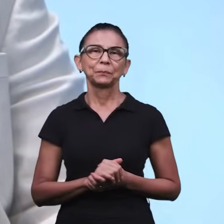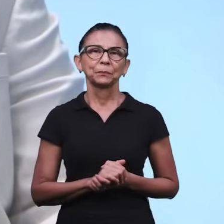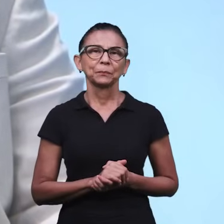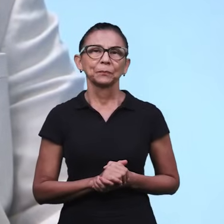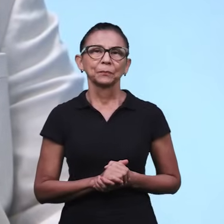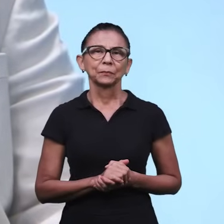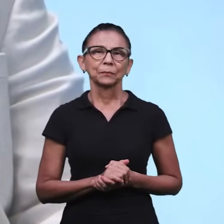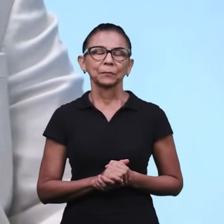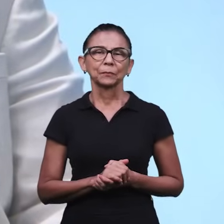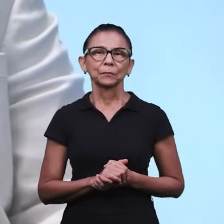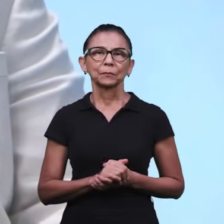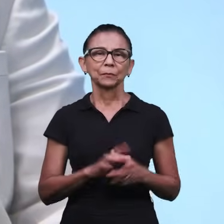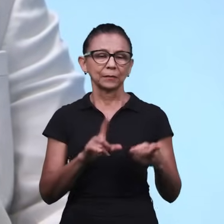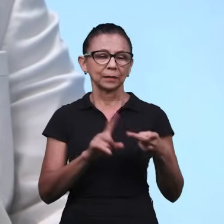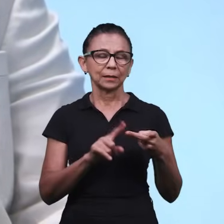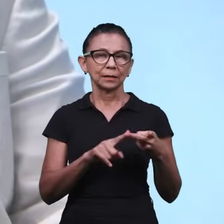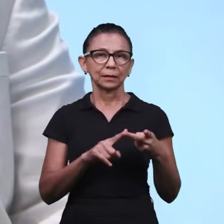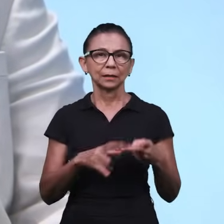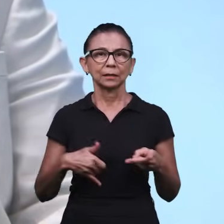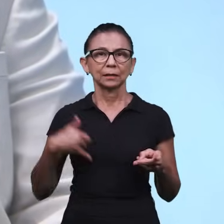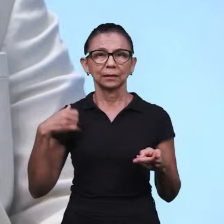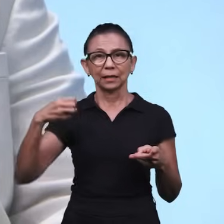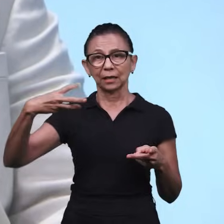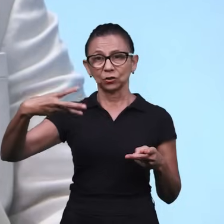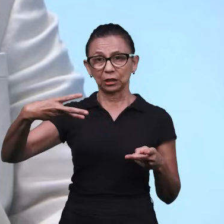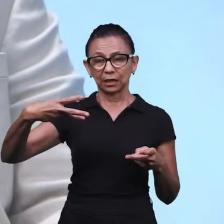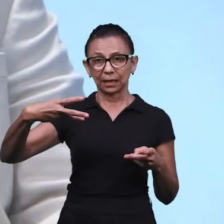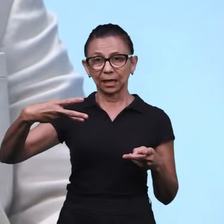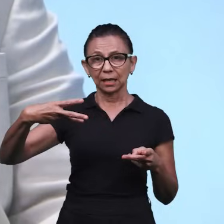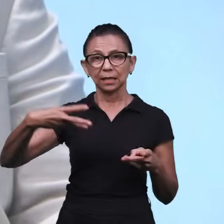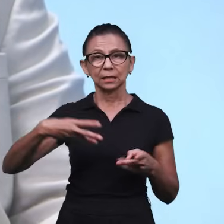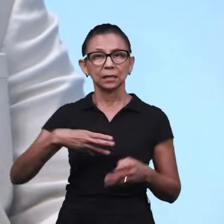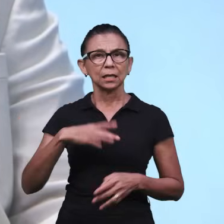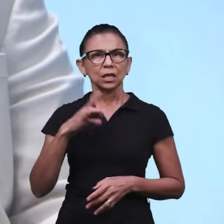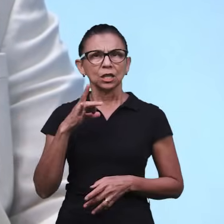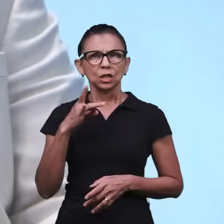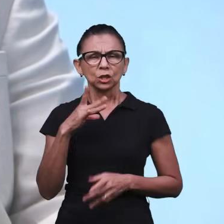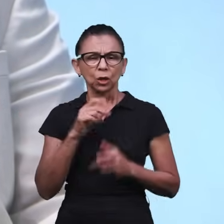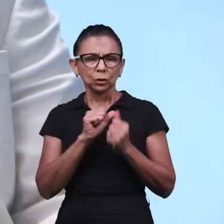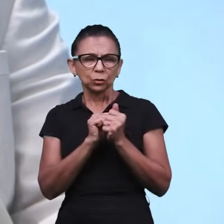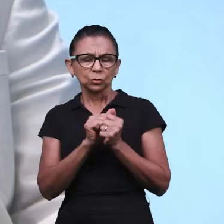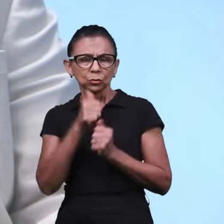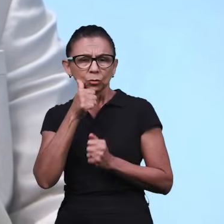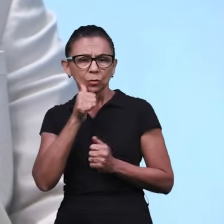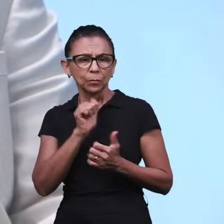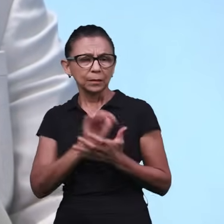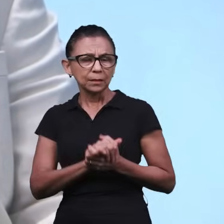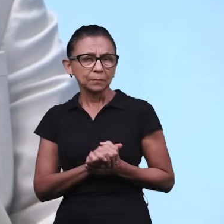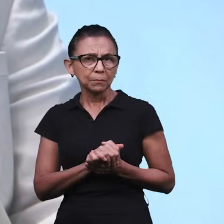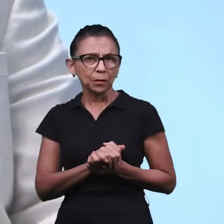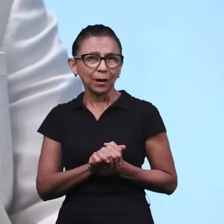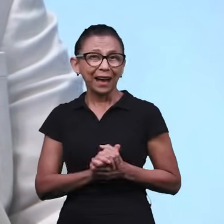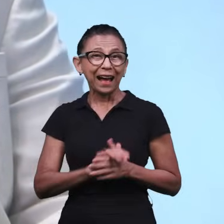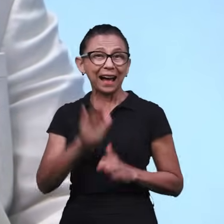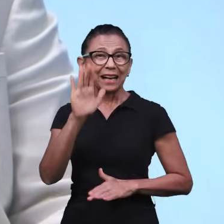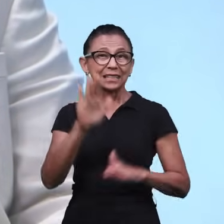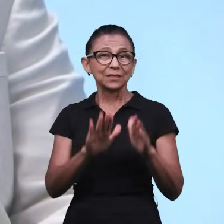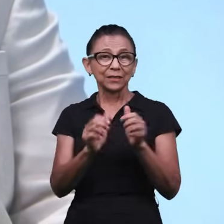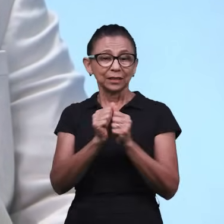de idade, o mais velho, né? Ele não ficava com ninguém, era só com a minha esposa e de vez em quando